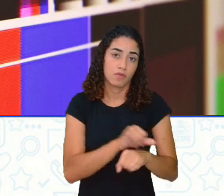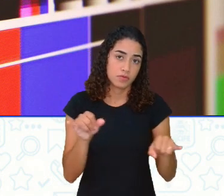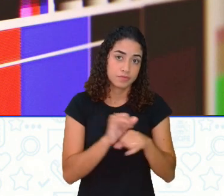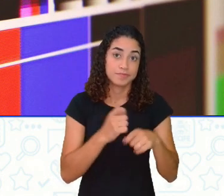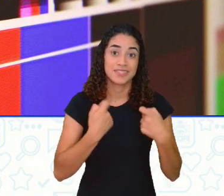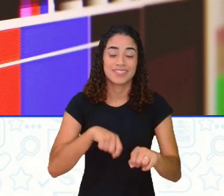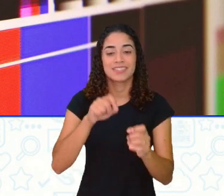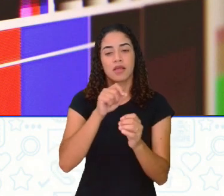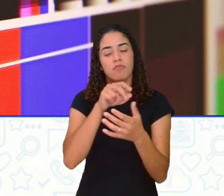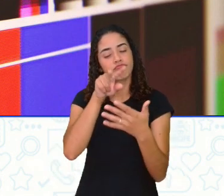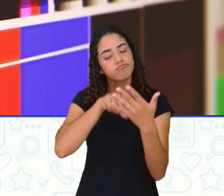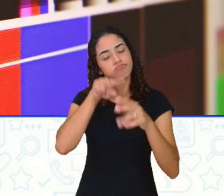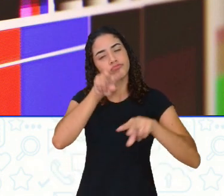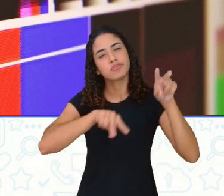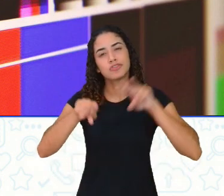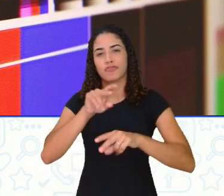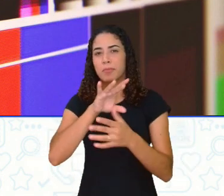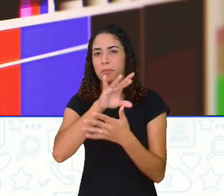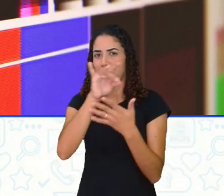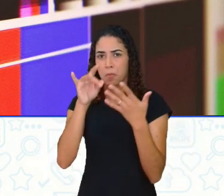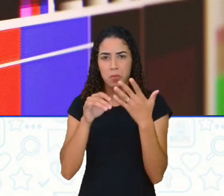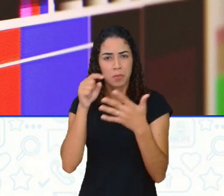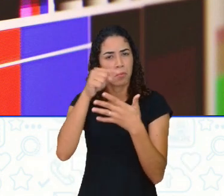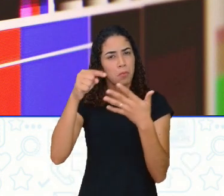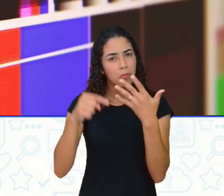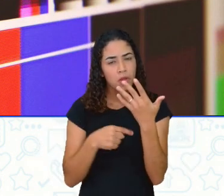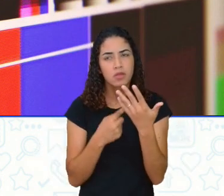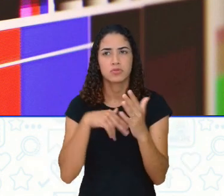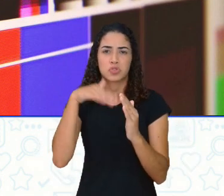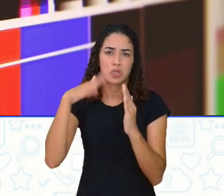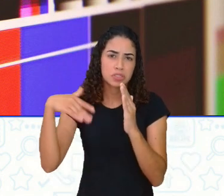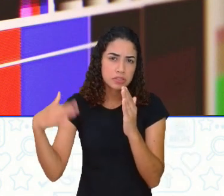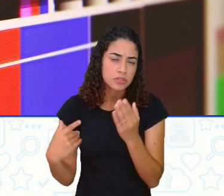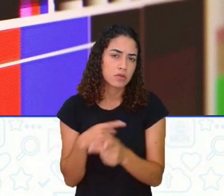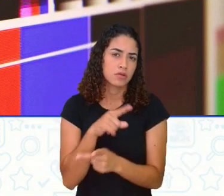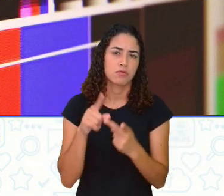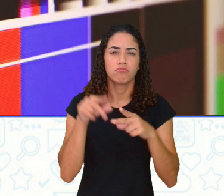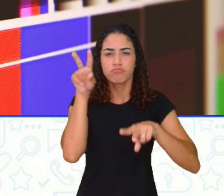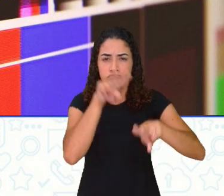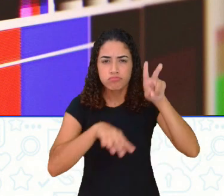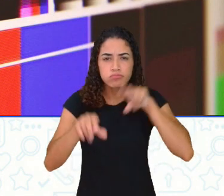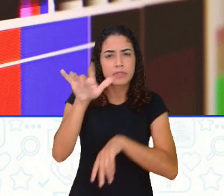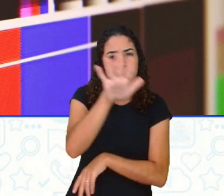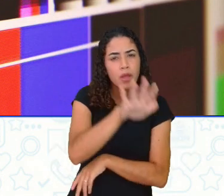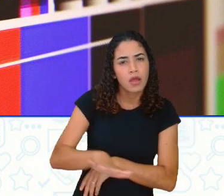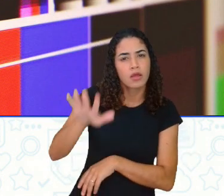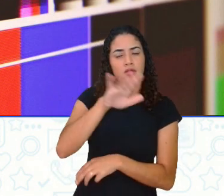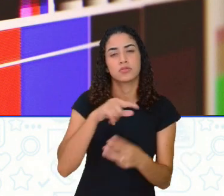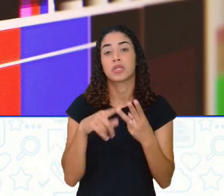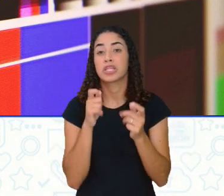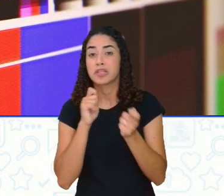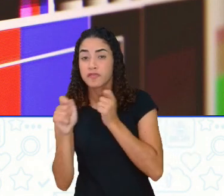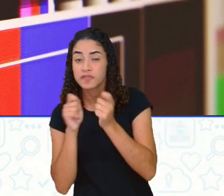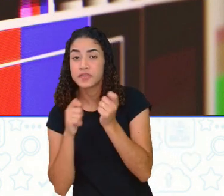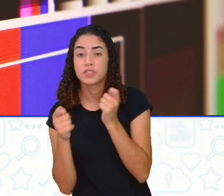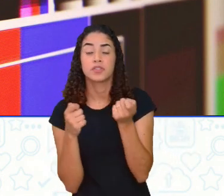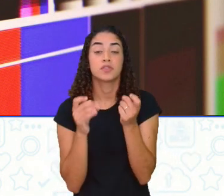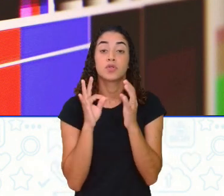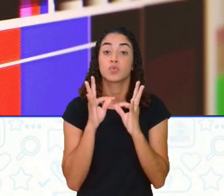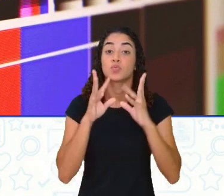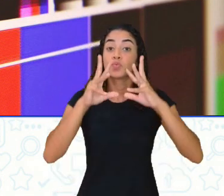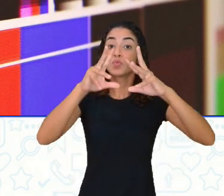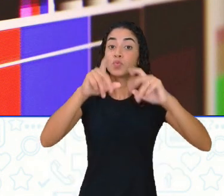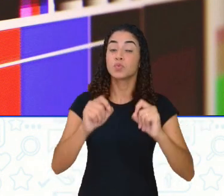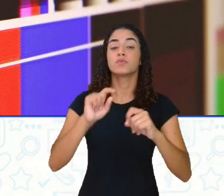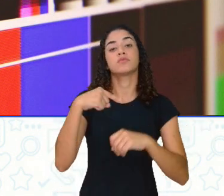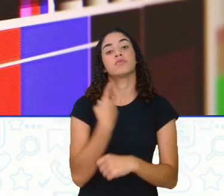outros fatores de que eu estava falando, né? Entonação, cobertura visual do espaço, as entrevistas, todo o